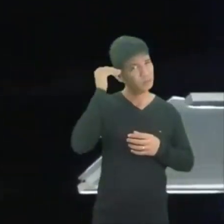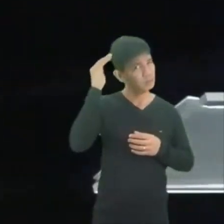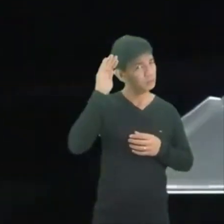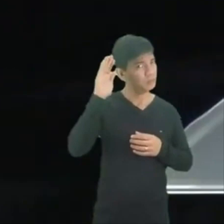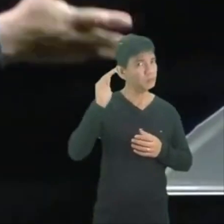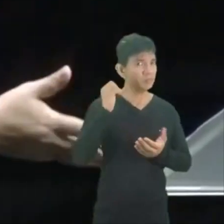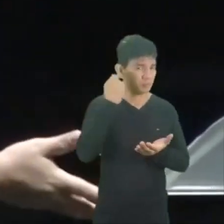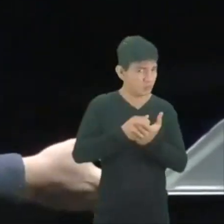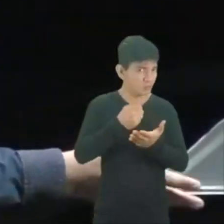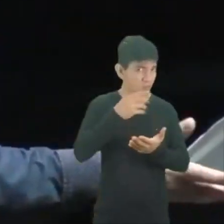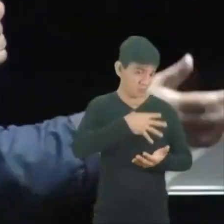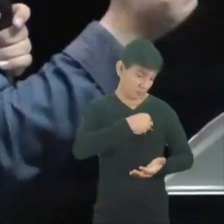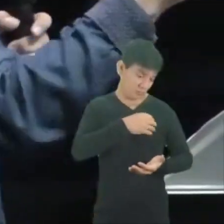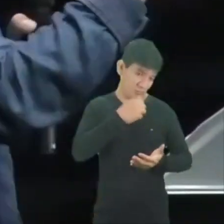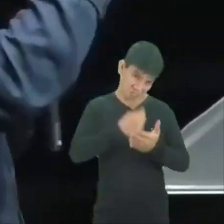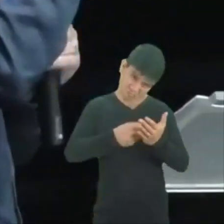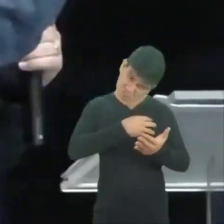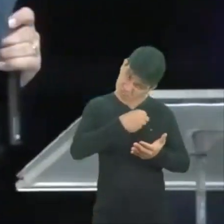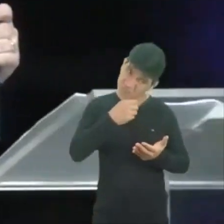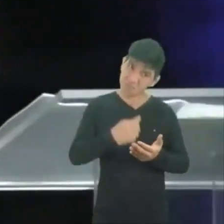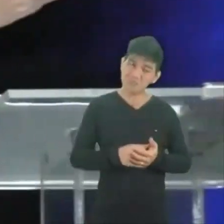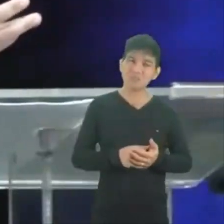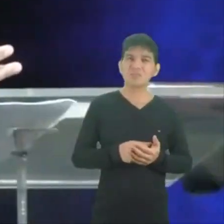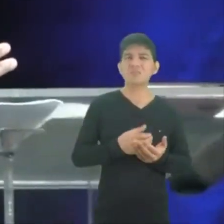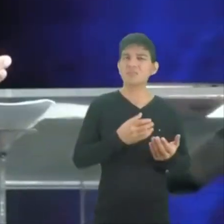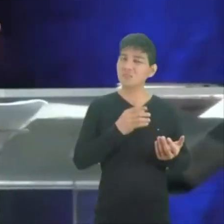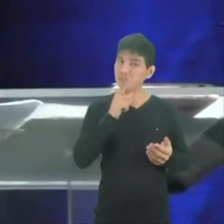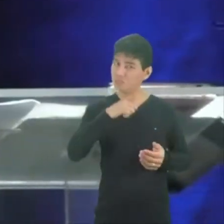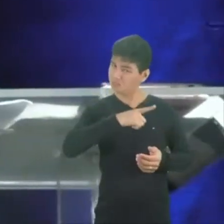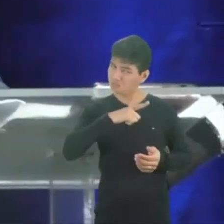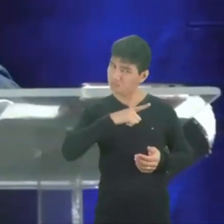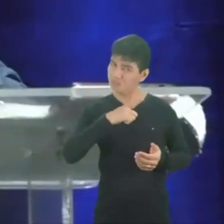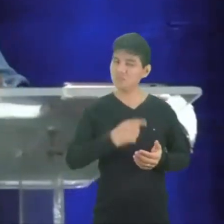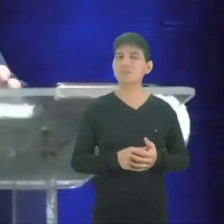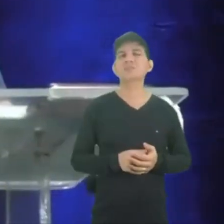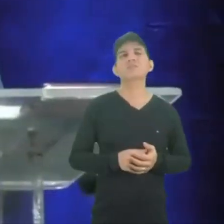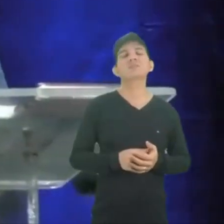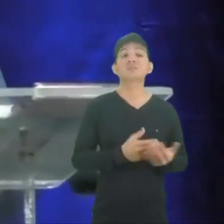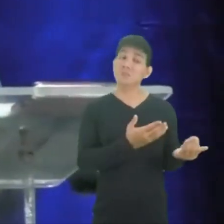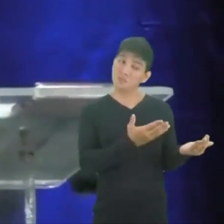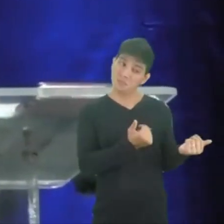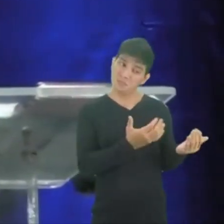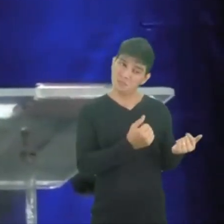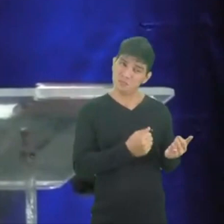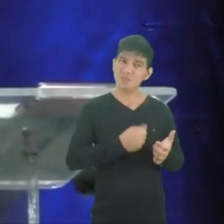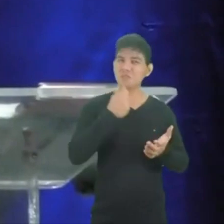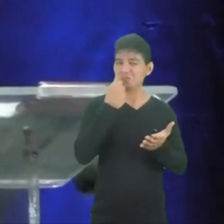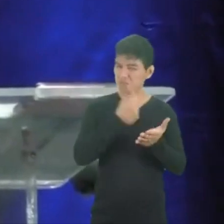seu filho passa, que o seu filho adolescente passa, que o seu filho jovem passa.